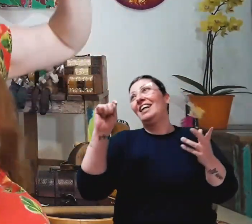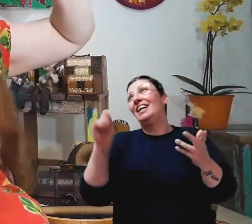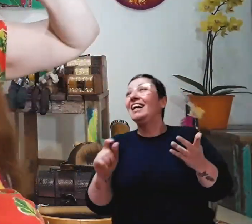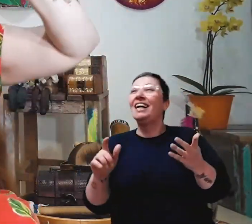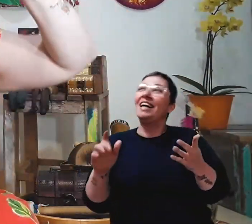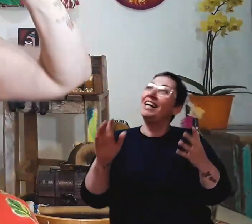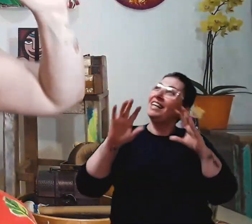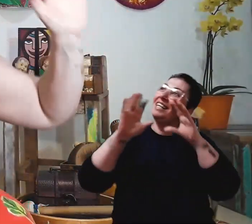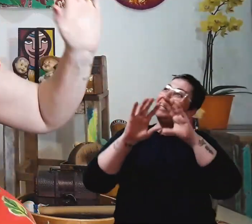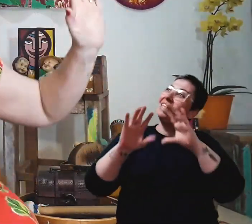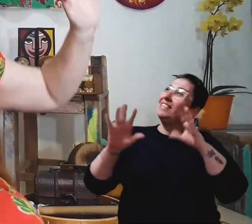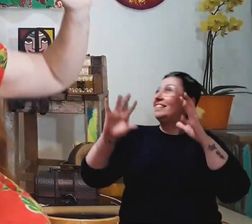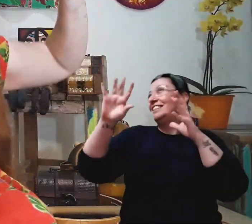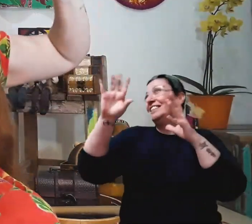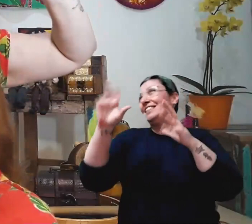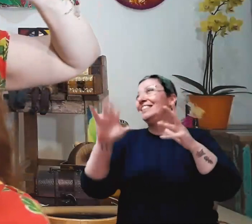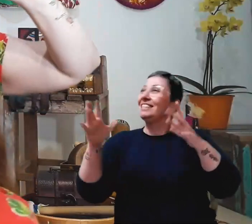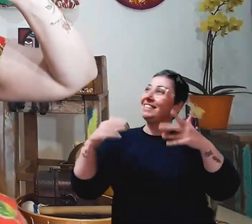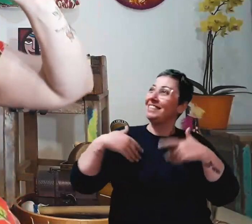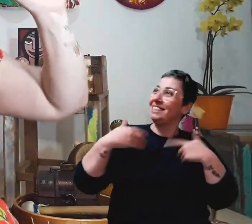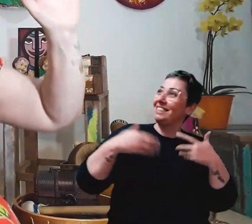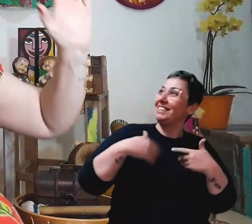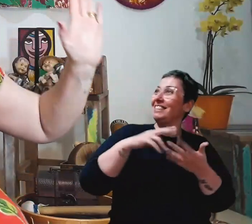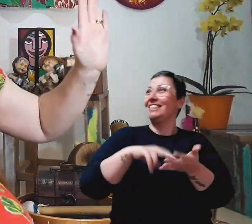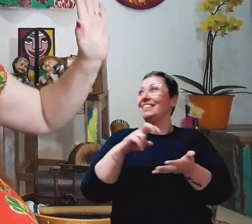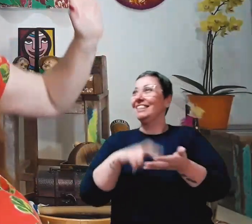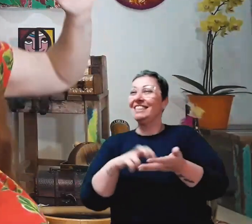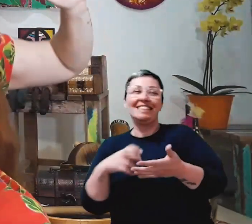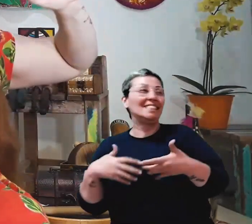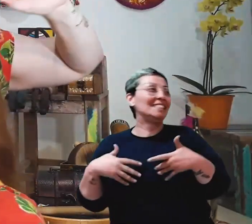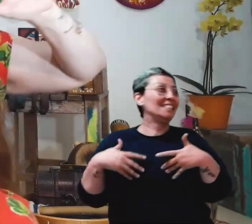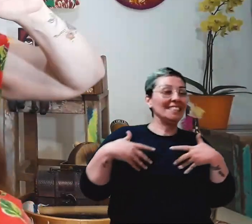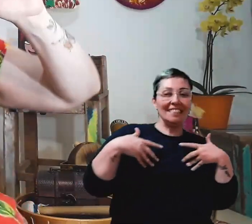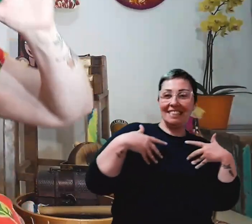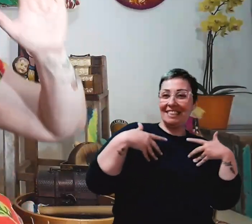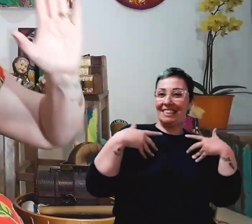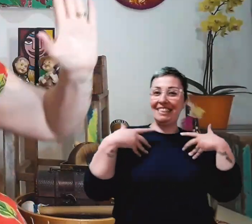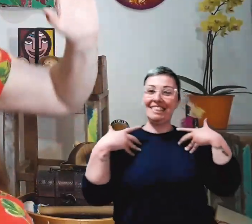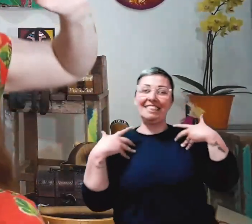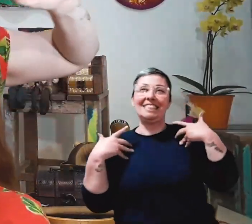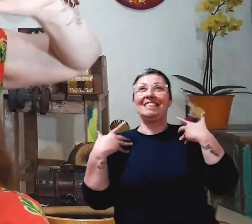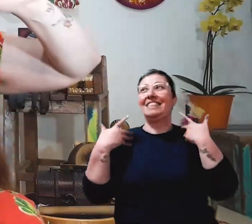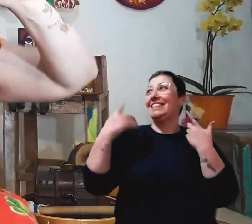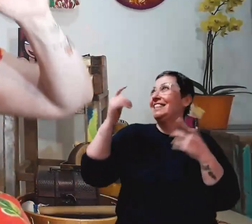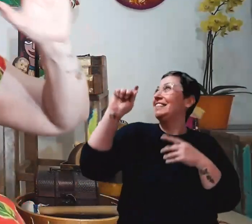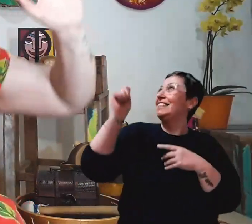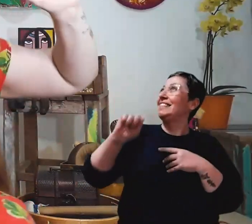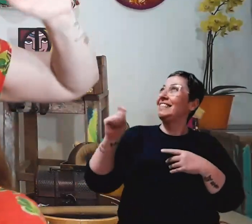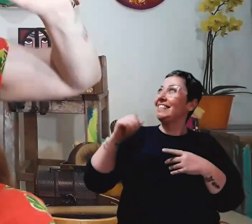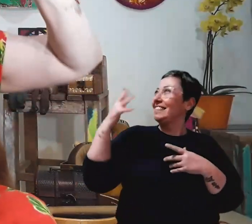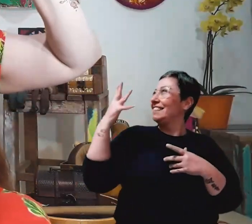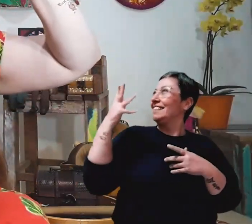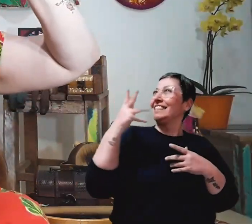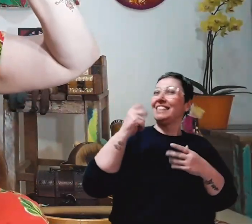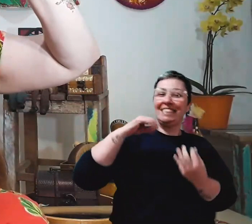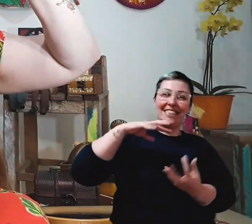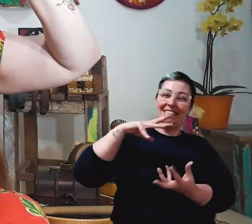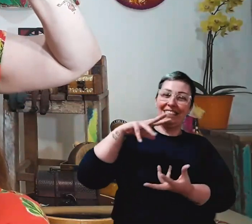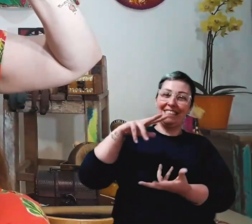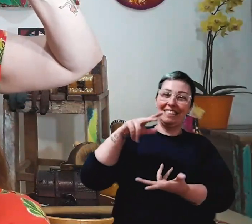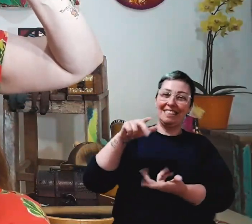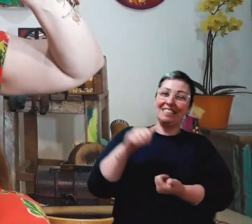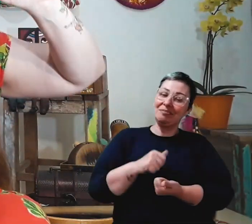Estava lá toda contente, se achando a pipa mais bonita desse mundo.